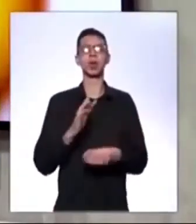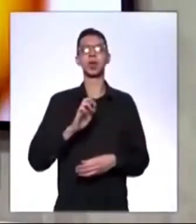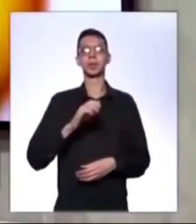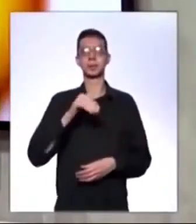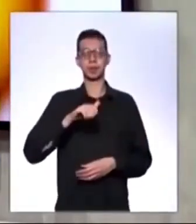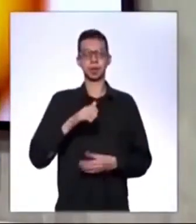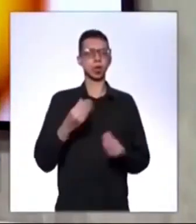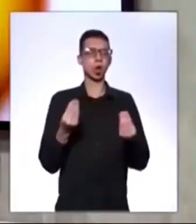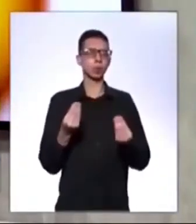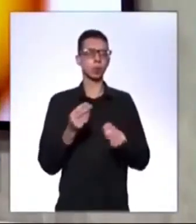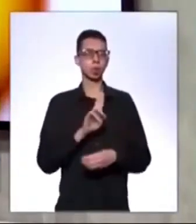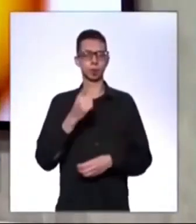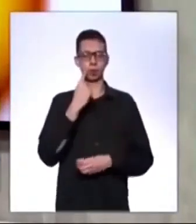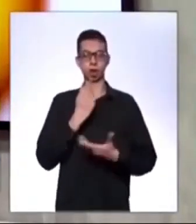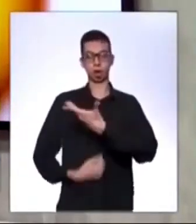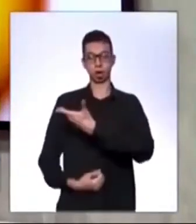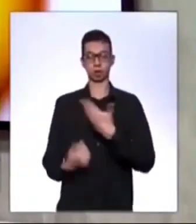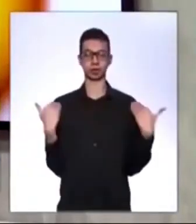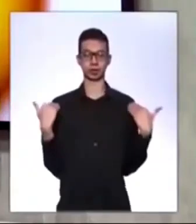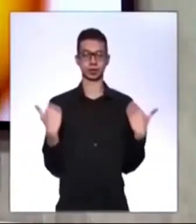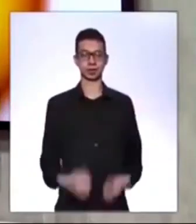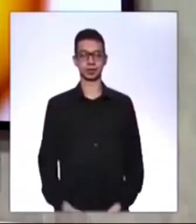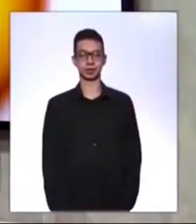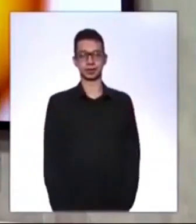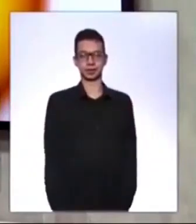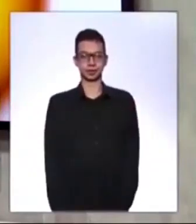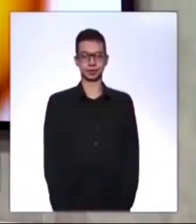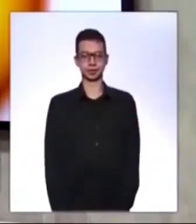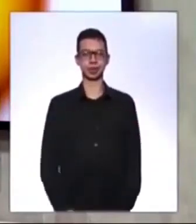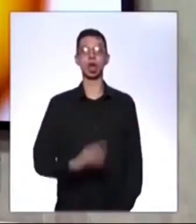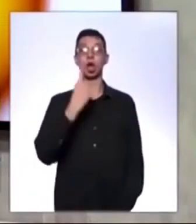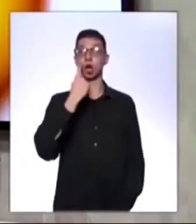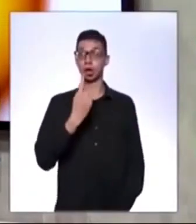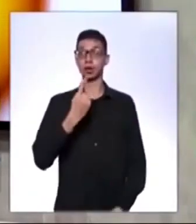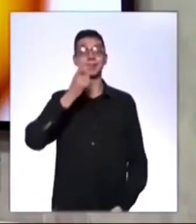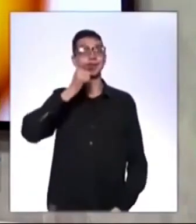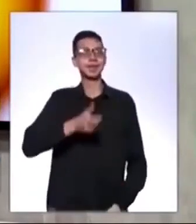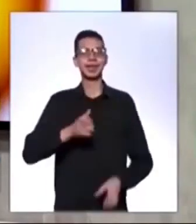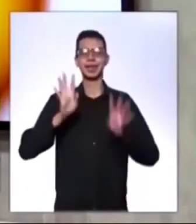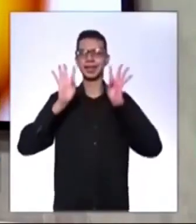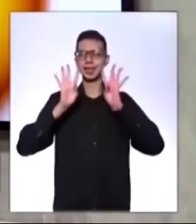ombro, tá certo? Põe depois vídeo que você vai morrer de dar risada. É muito interessante